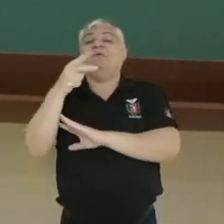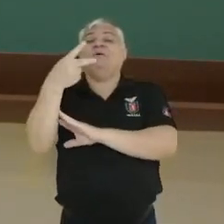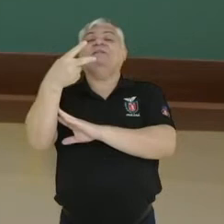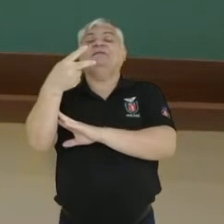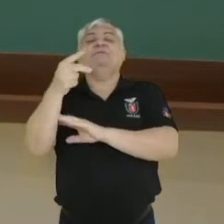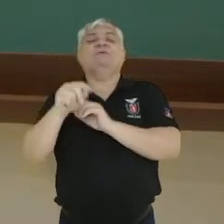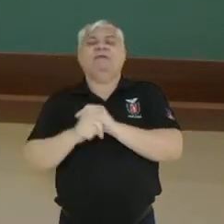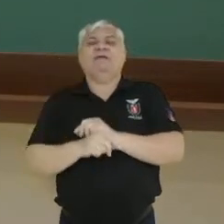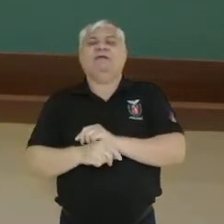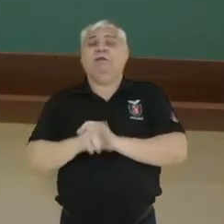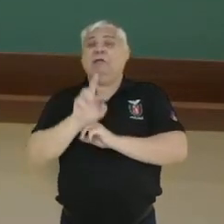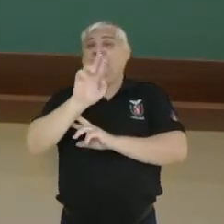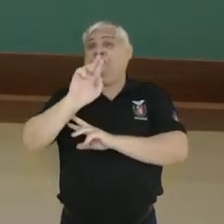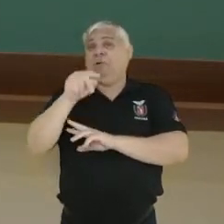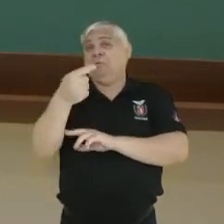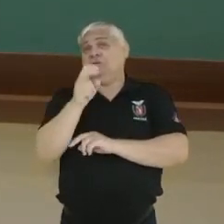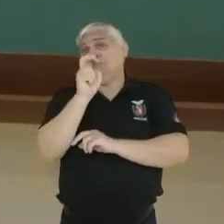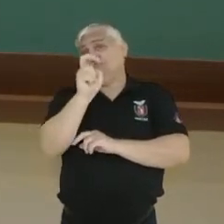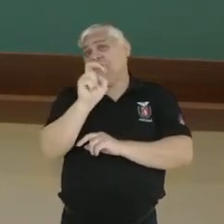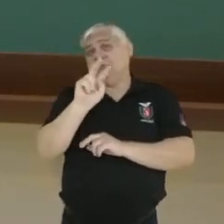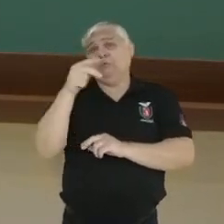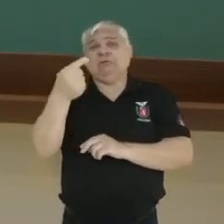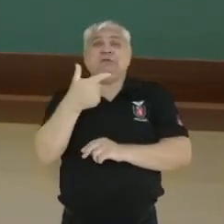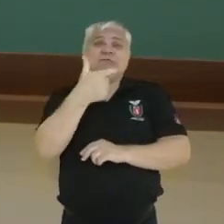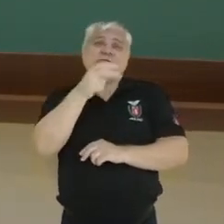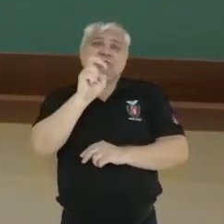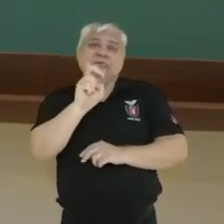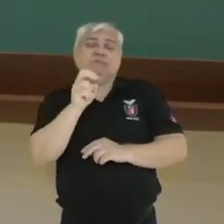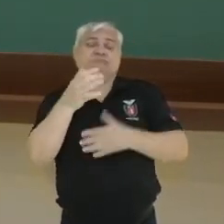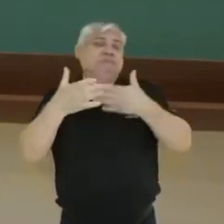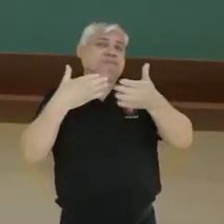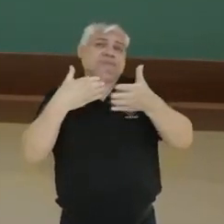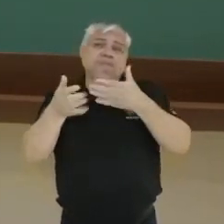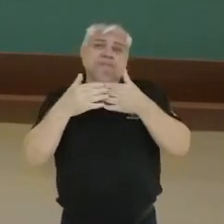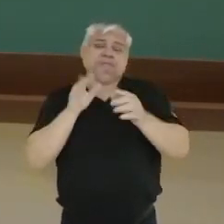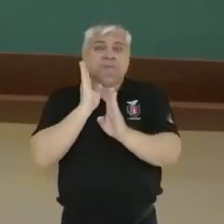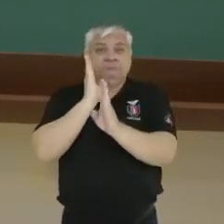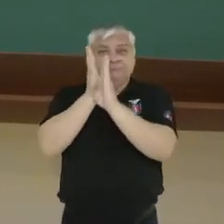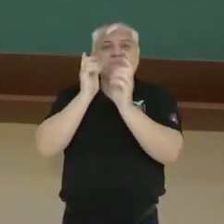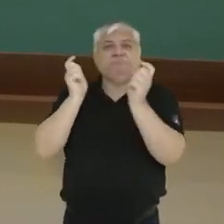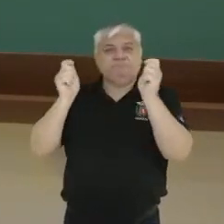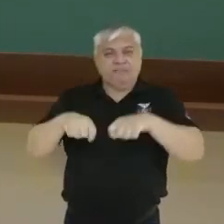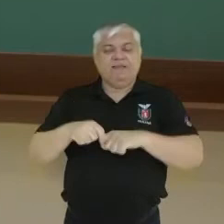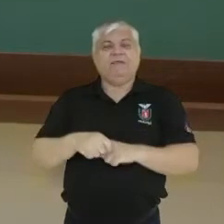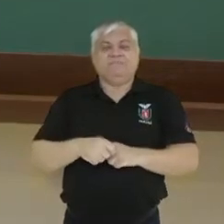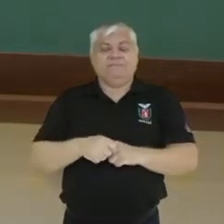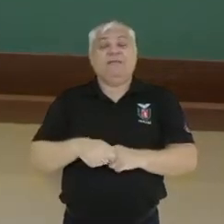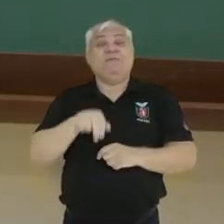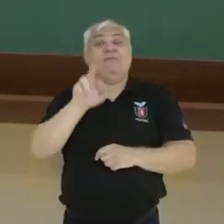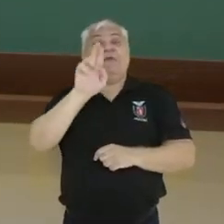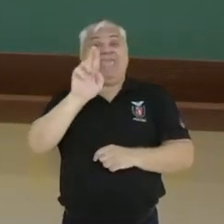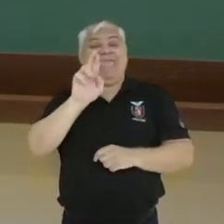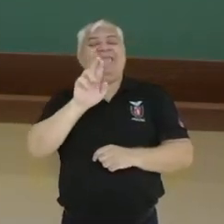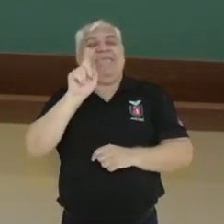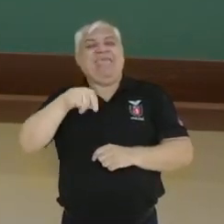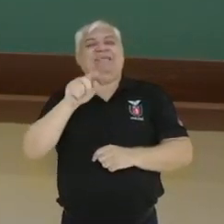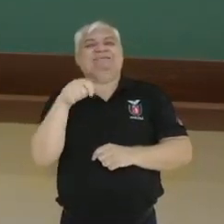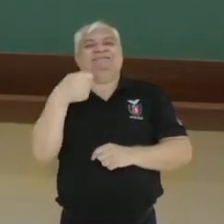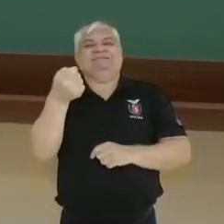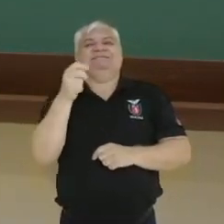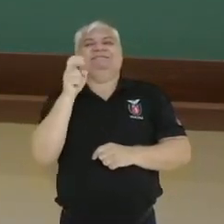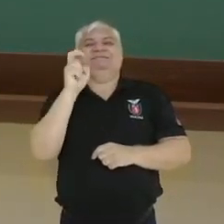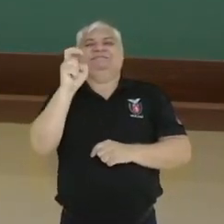R ao quadrado pode estar 5 ao quadrado ou estar 25. A gente consegue identificar que o R vale 5. Então é fácil a